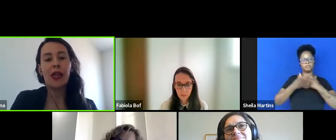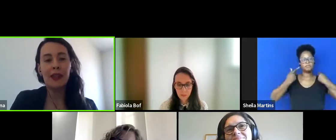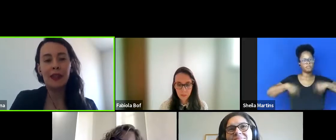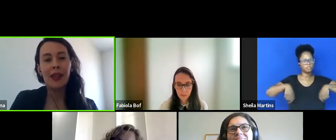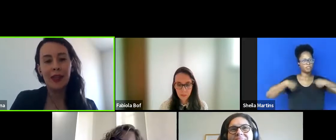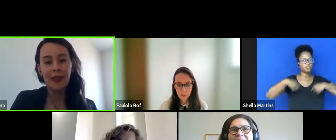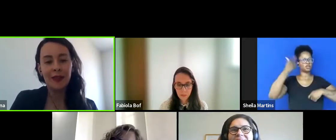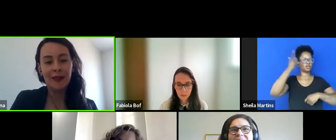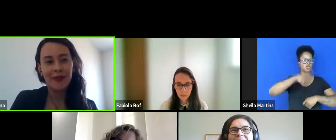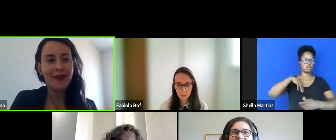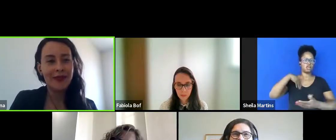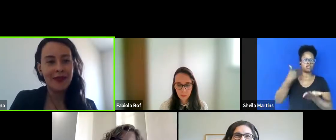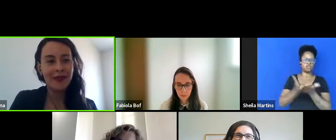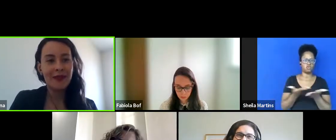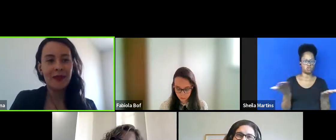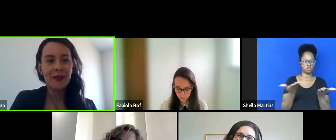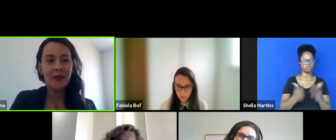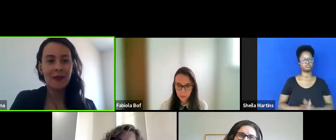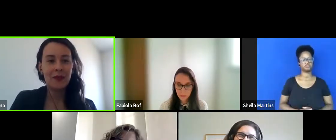que eu chegasse até aqui.